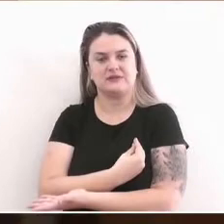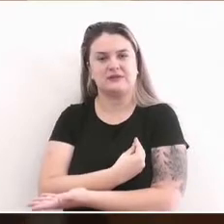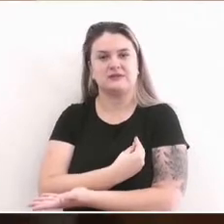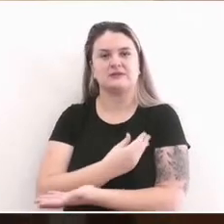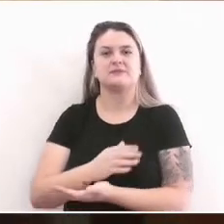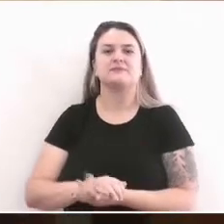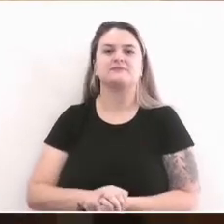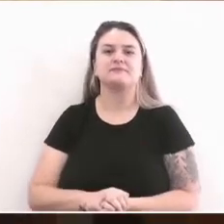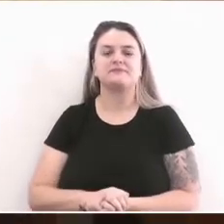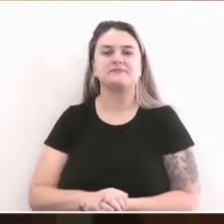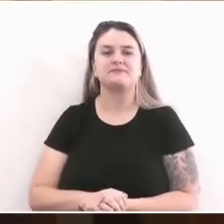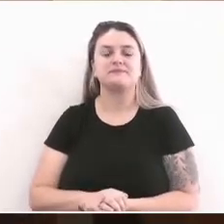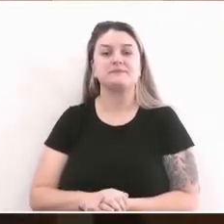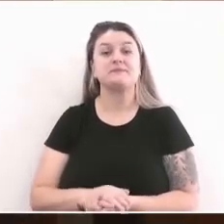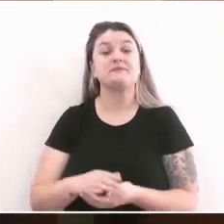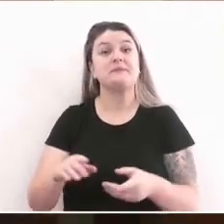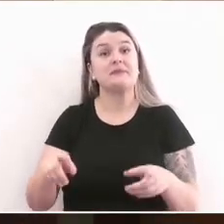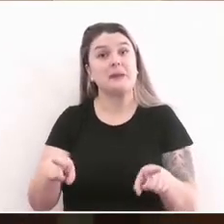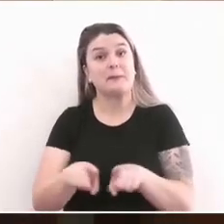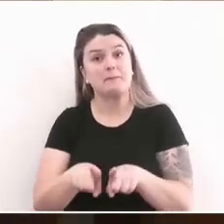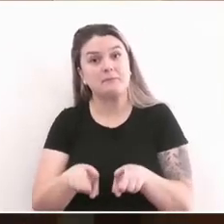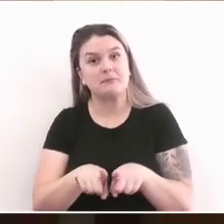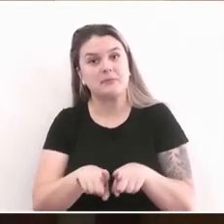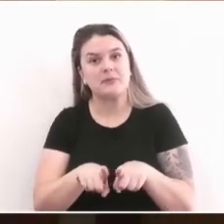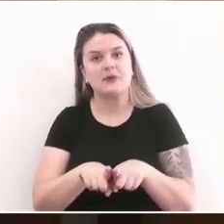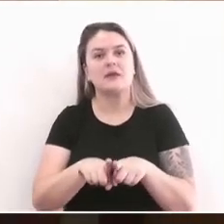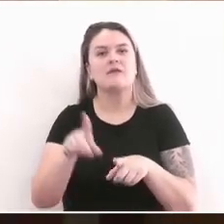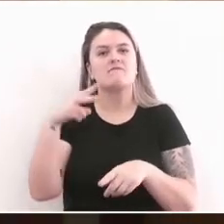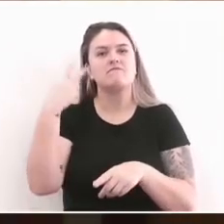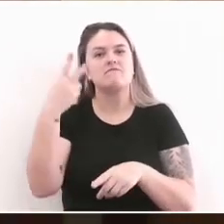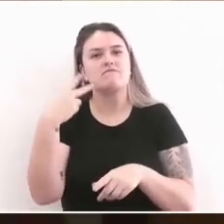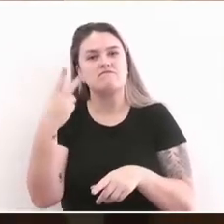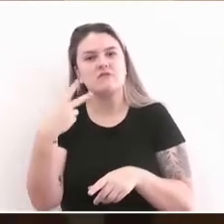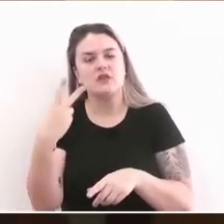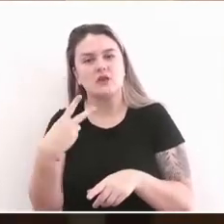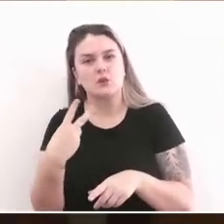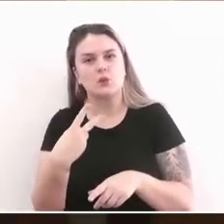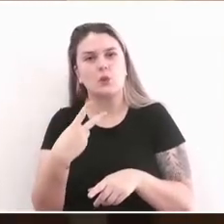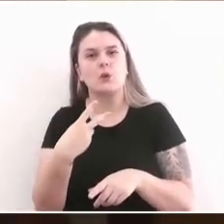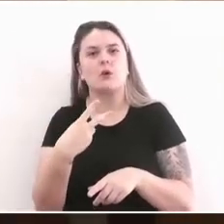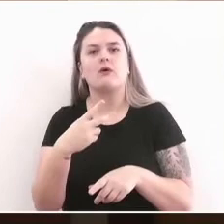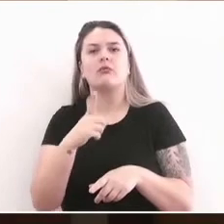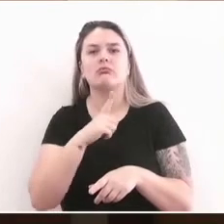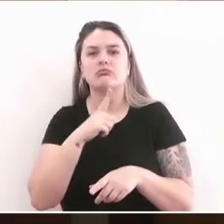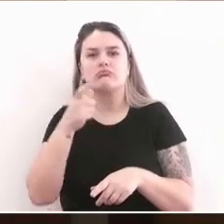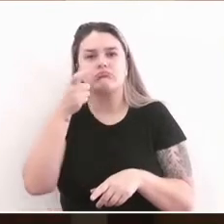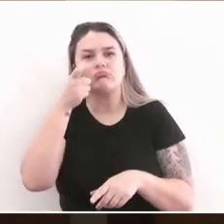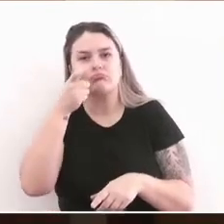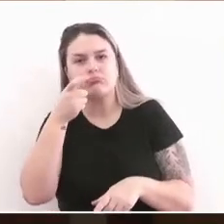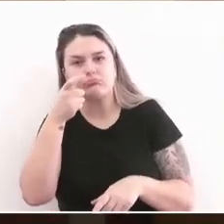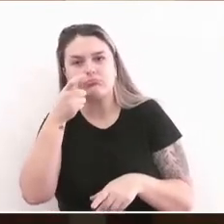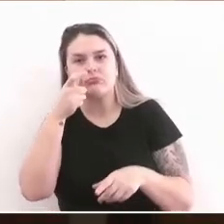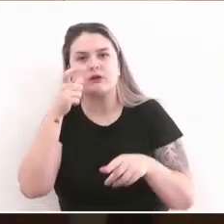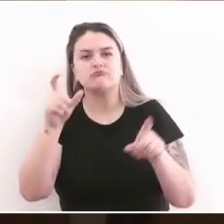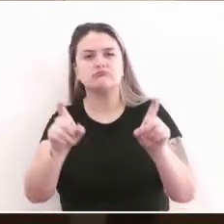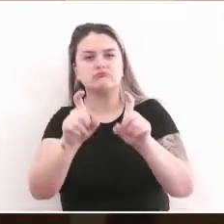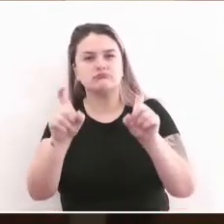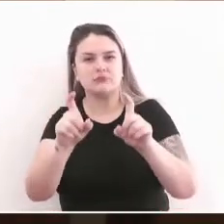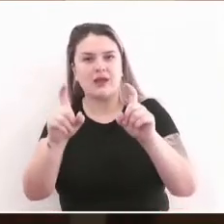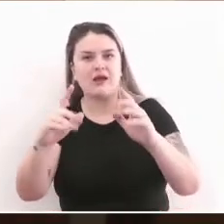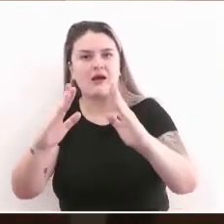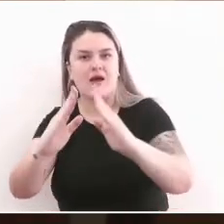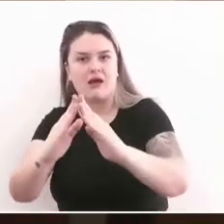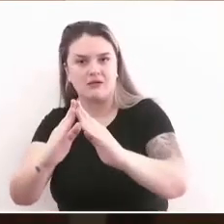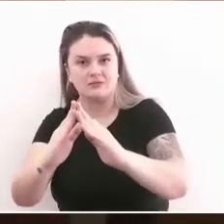dentro deste recinto, bem como aos vereadores que, de uma forma ou de outra, estão acompanhando